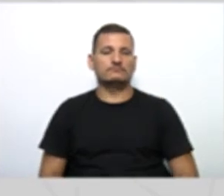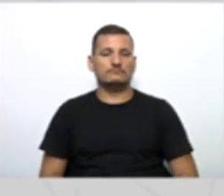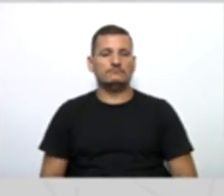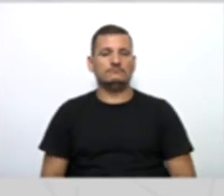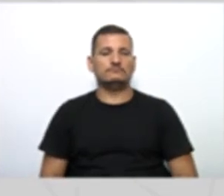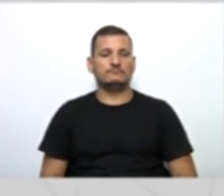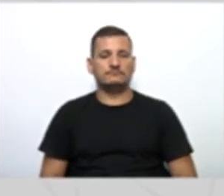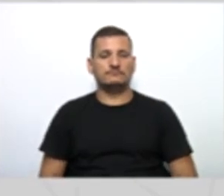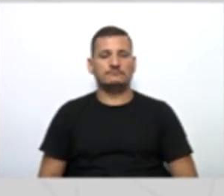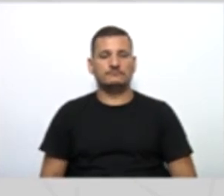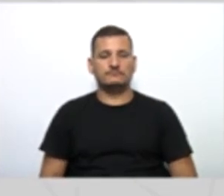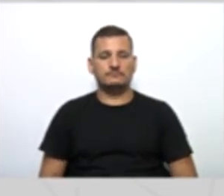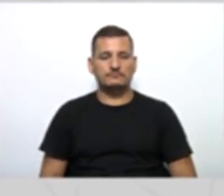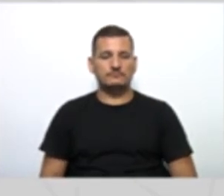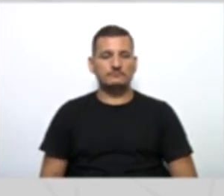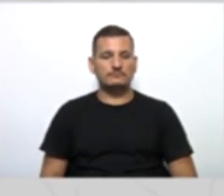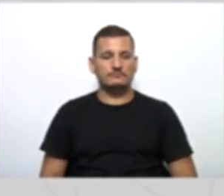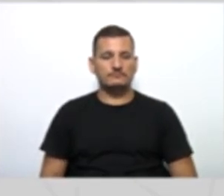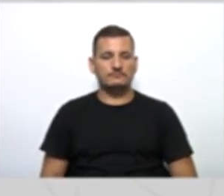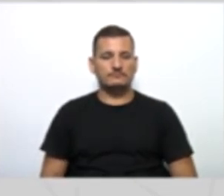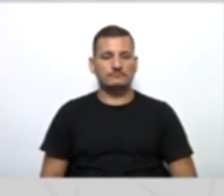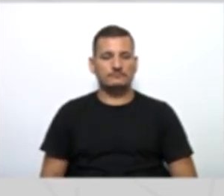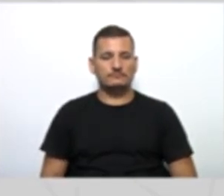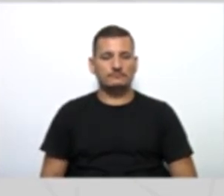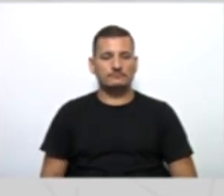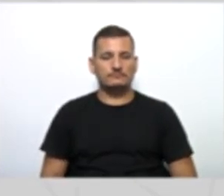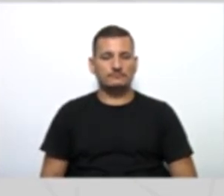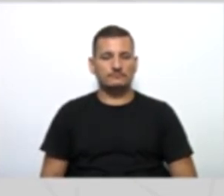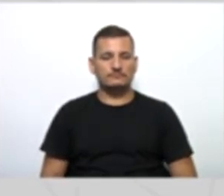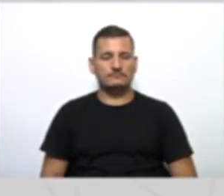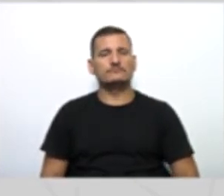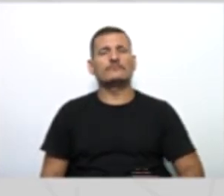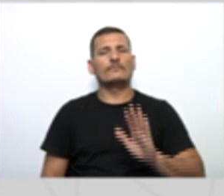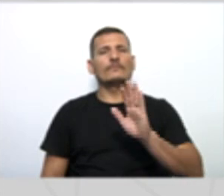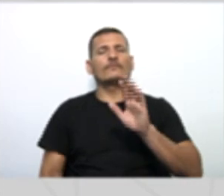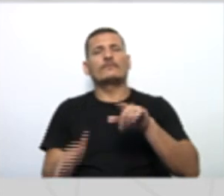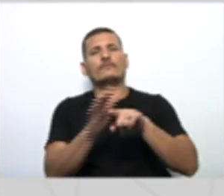estar aberto para ele responder. Então, quais são as perguntas